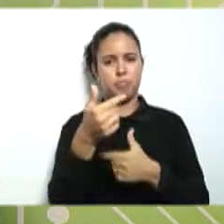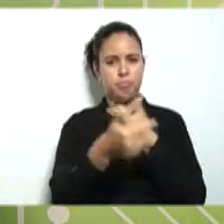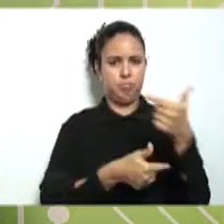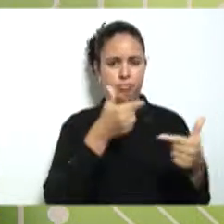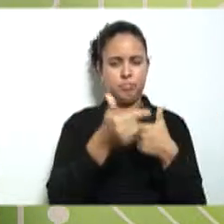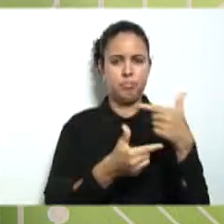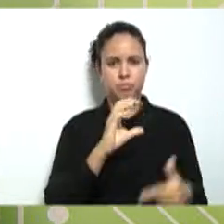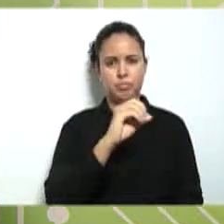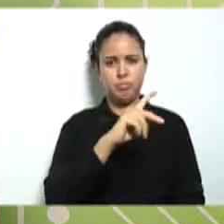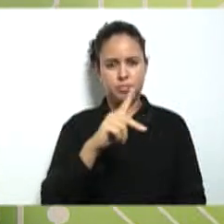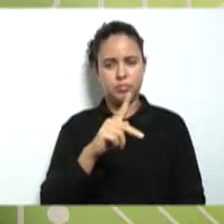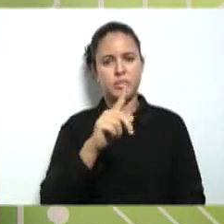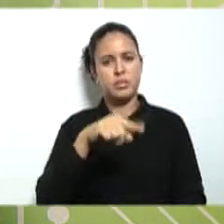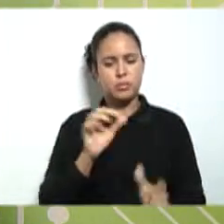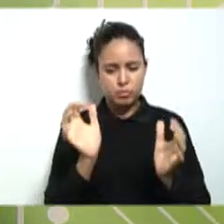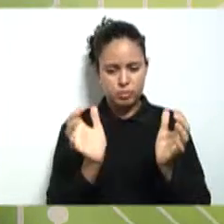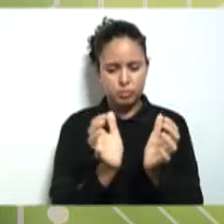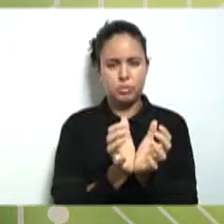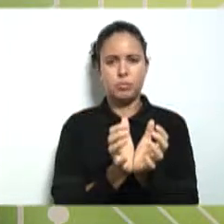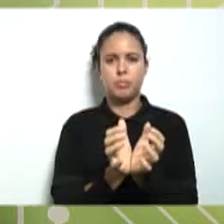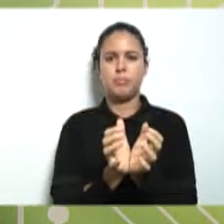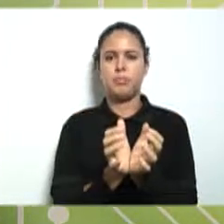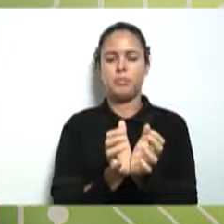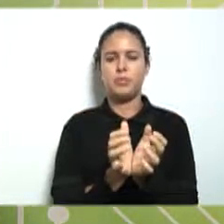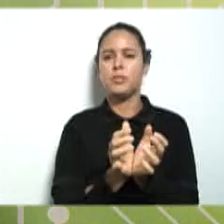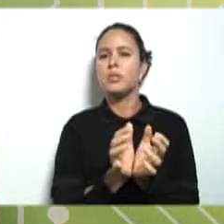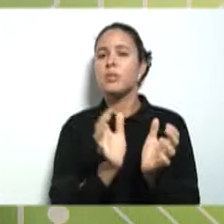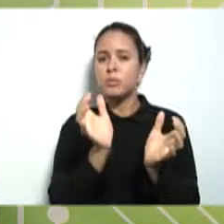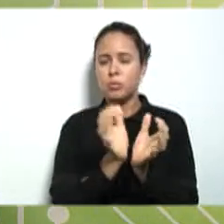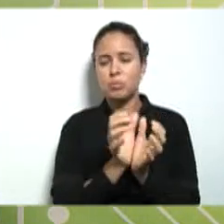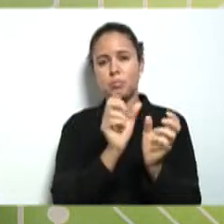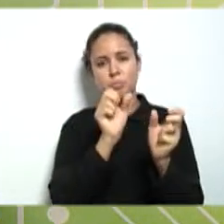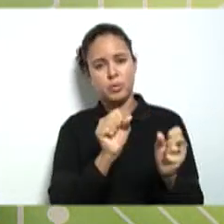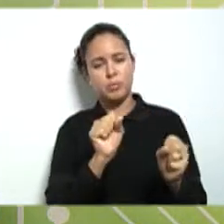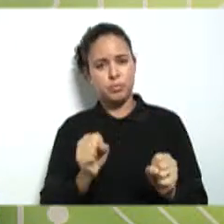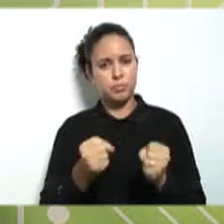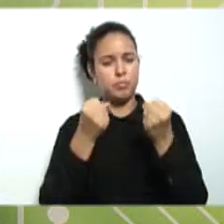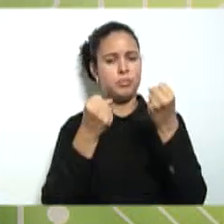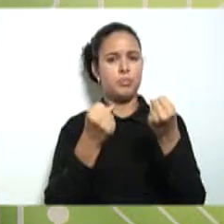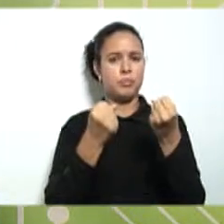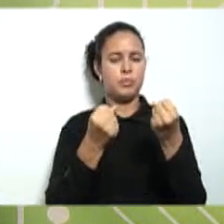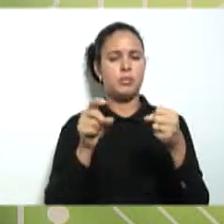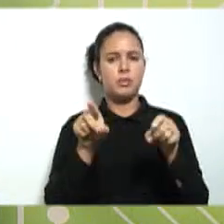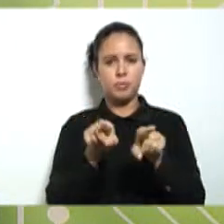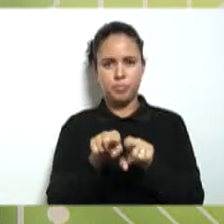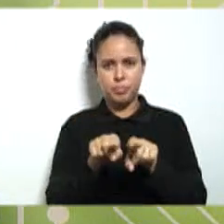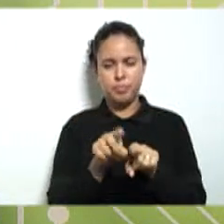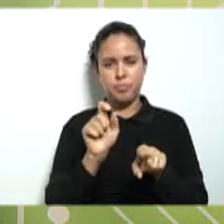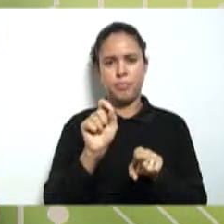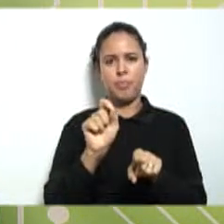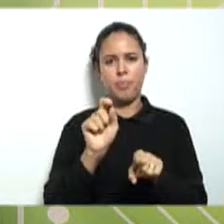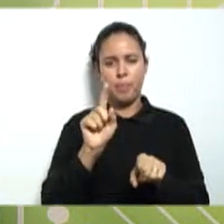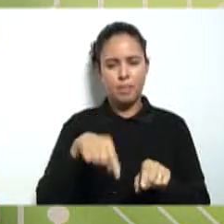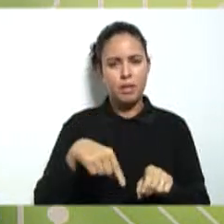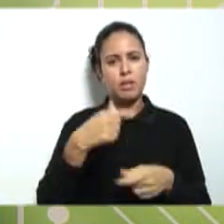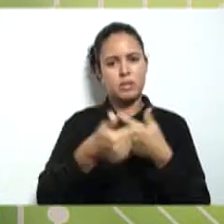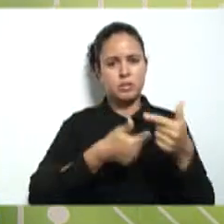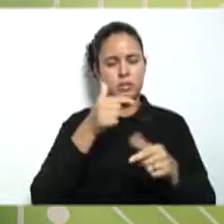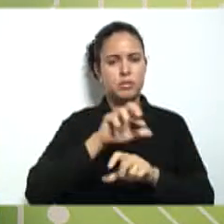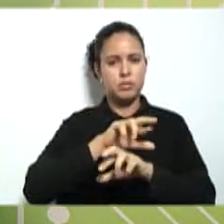ter um trabalho em grupo. Apesar de que o grupo pode sim nos fortalecer, ele é uma forma de trabalhar um pouco